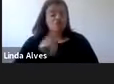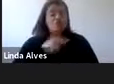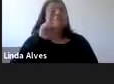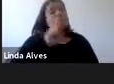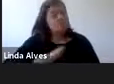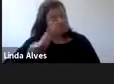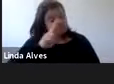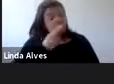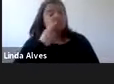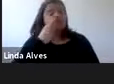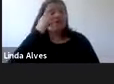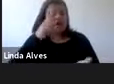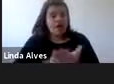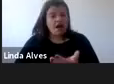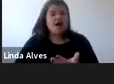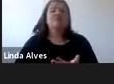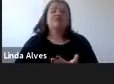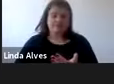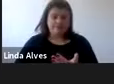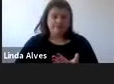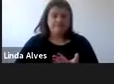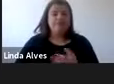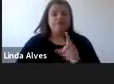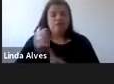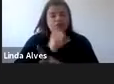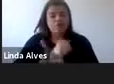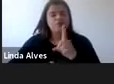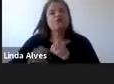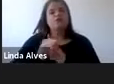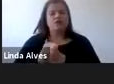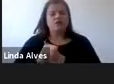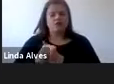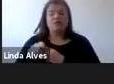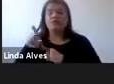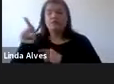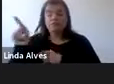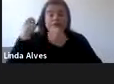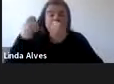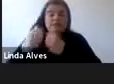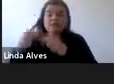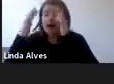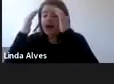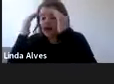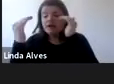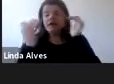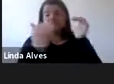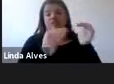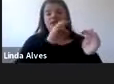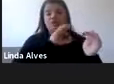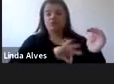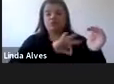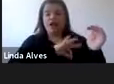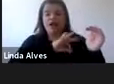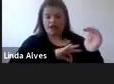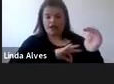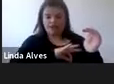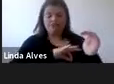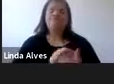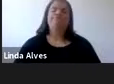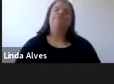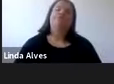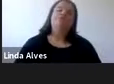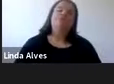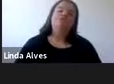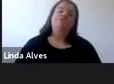fazer essa empresa terceira ter que respeitar o salário mínimo regional que não respeitava aí na Volkswagen. Certo? Além disso,